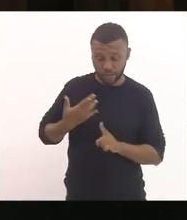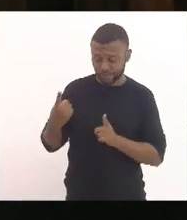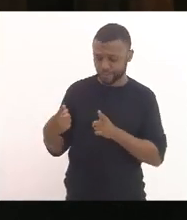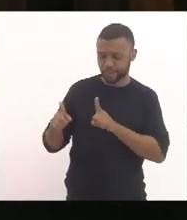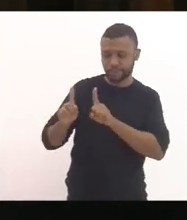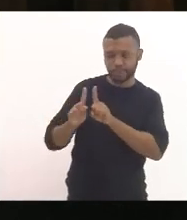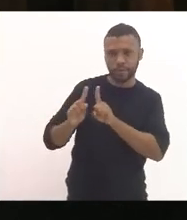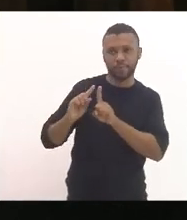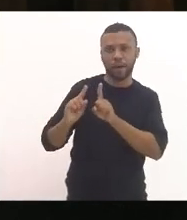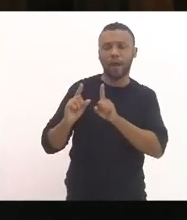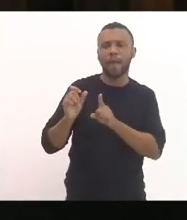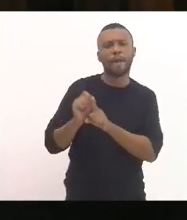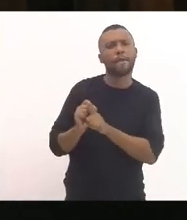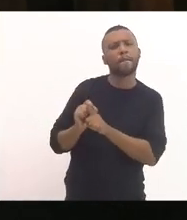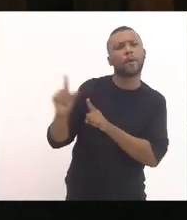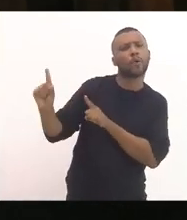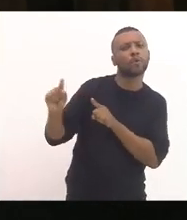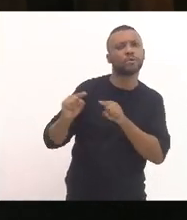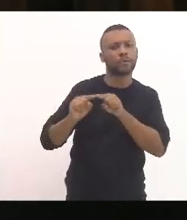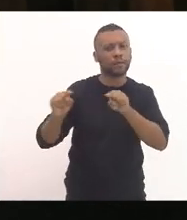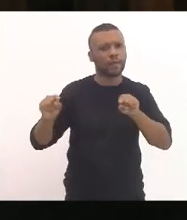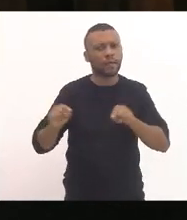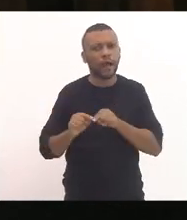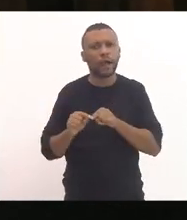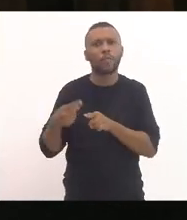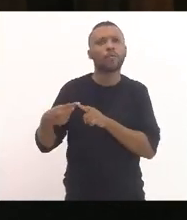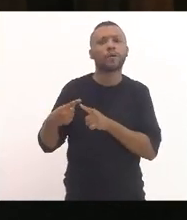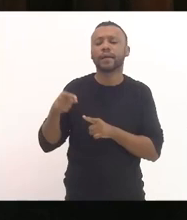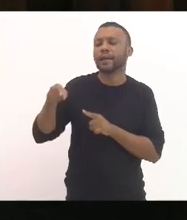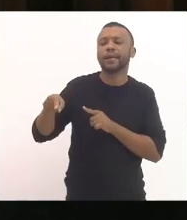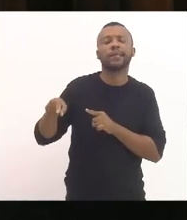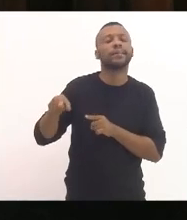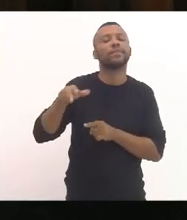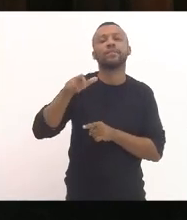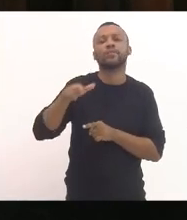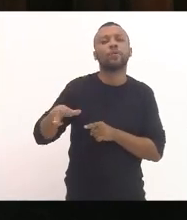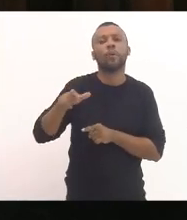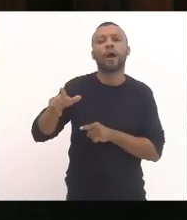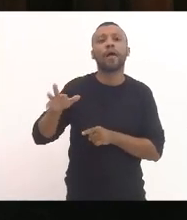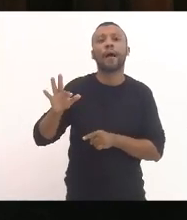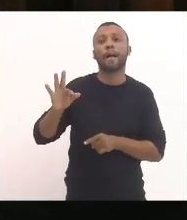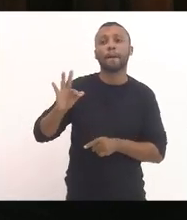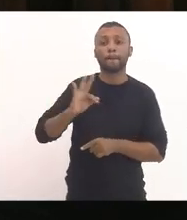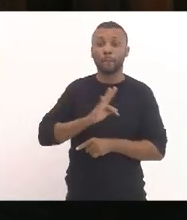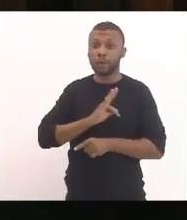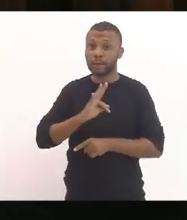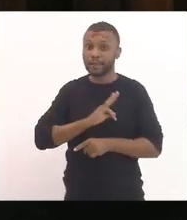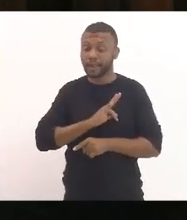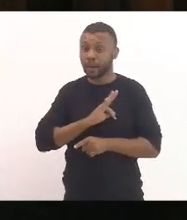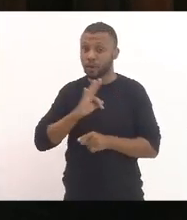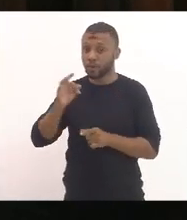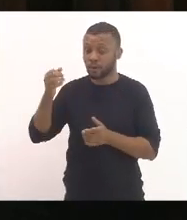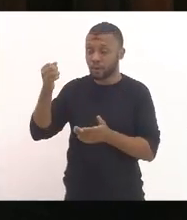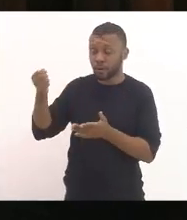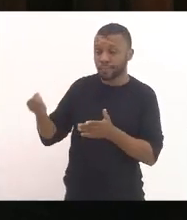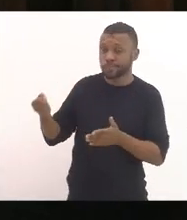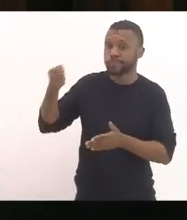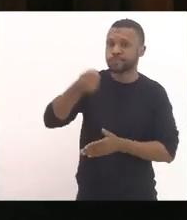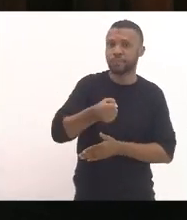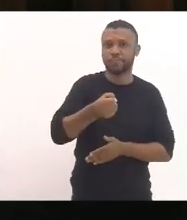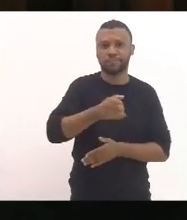particular foi posto para fora da sala porque ele não era policial lotado no serviço